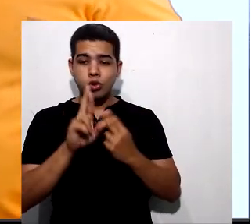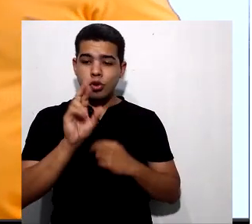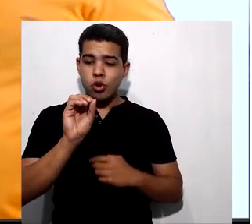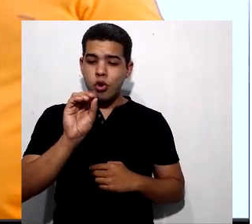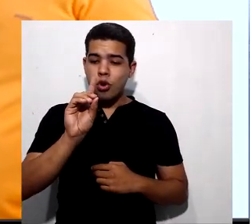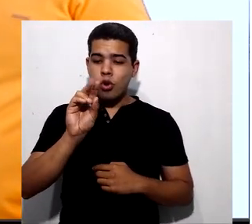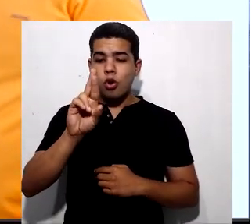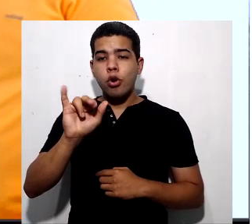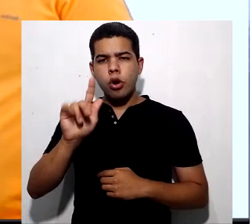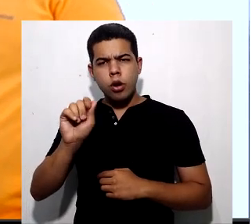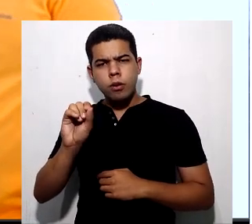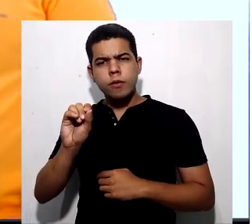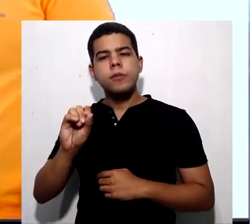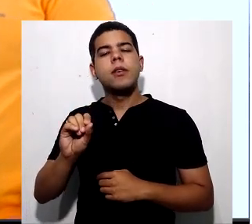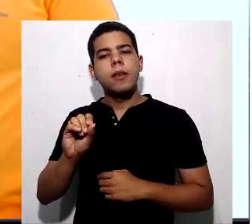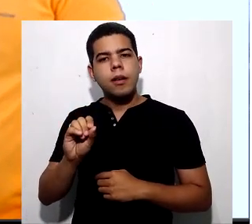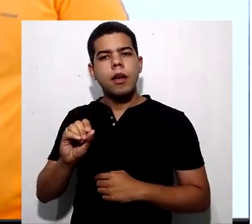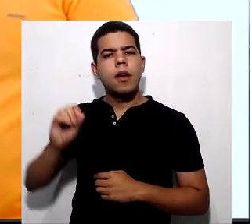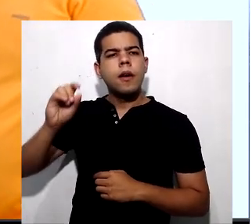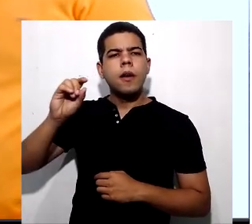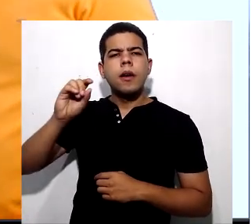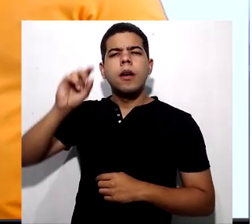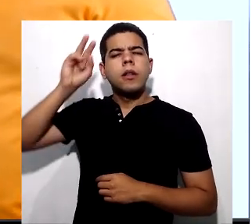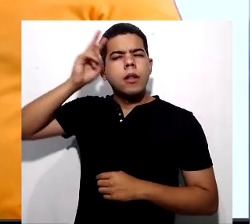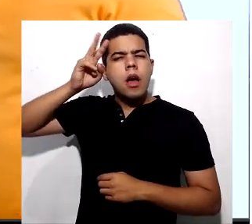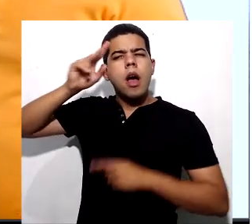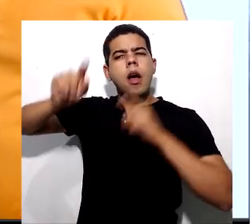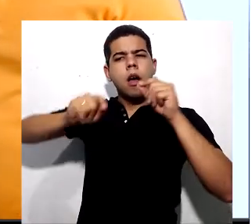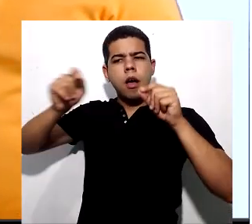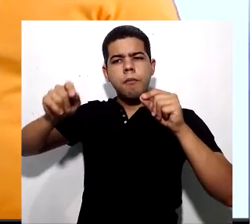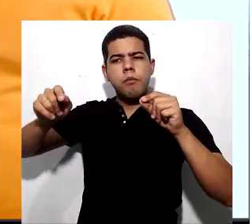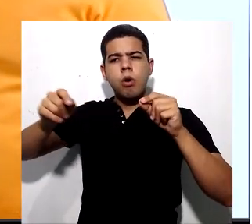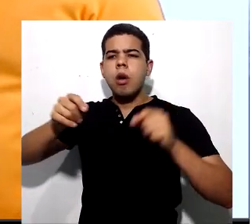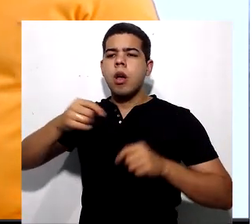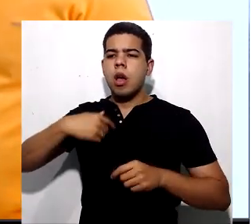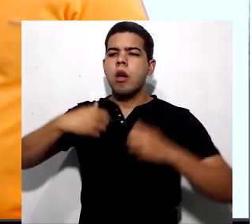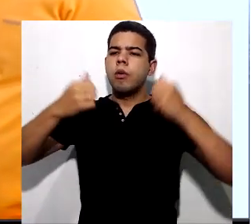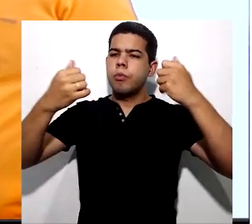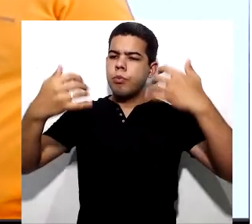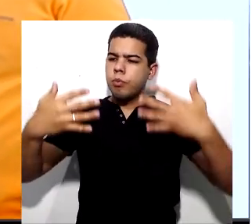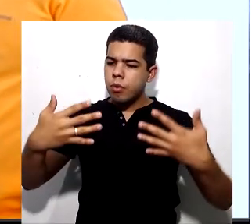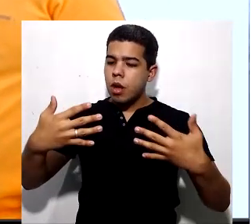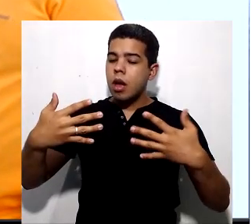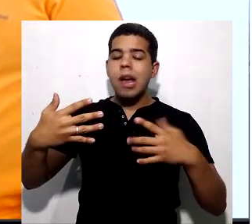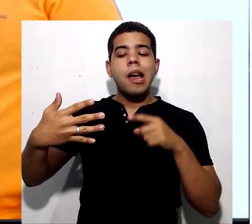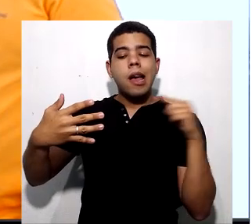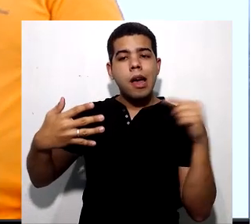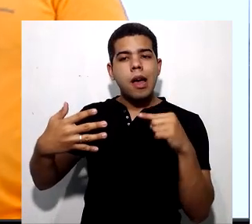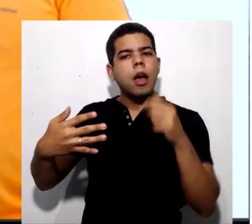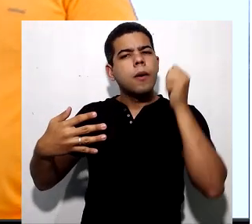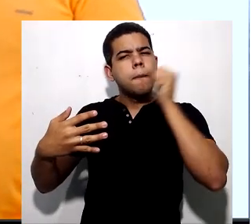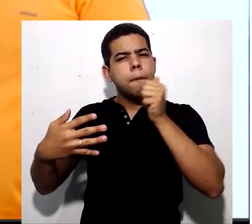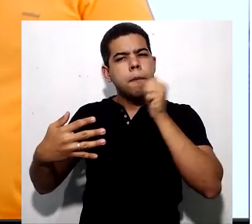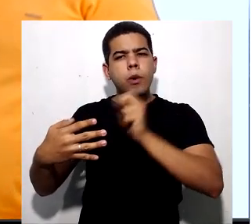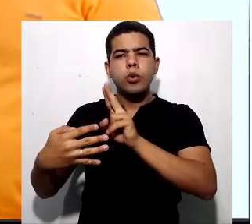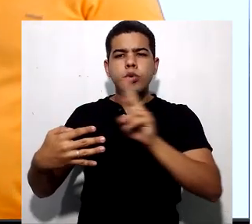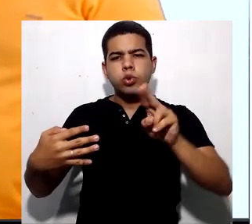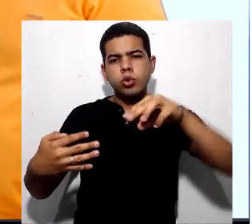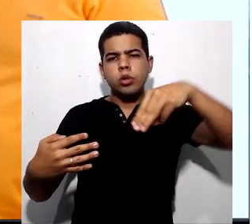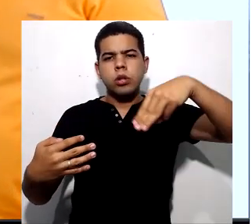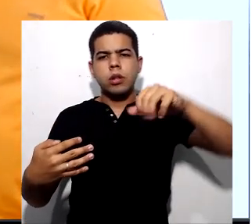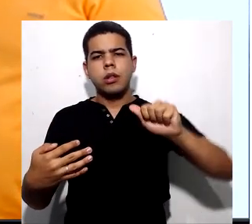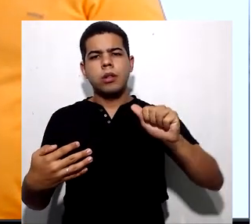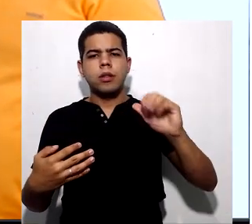questão do seu leitor, contando a história de Macabeia. E algo que eu gostaria de destacar é o